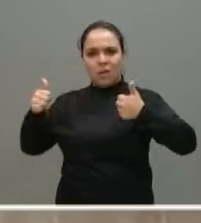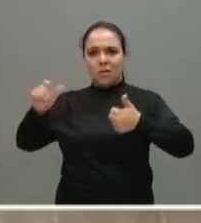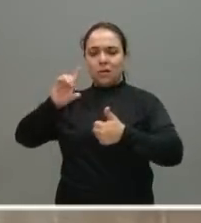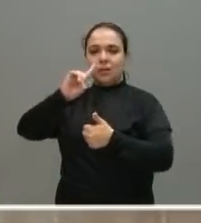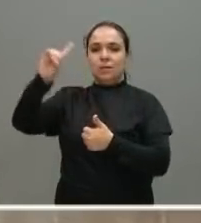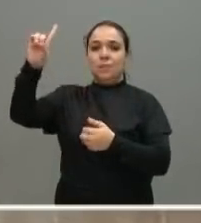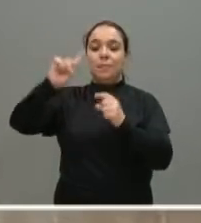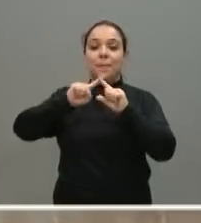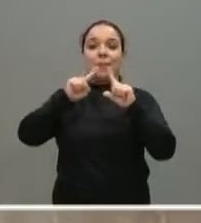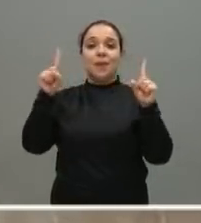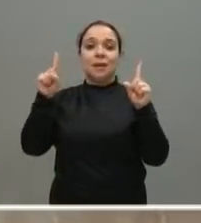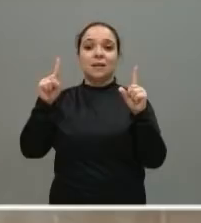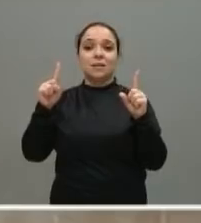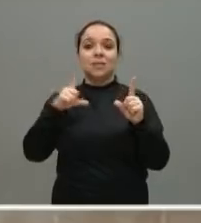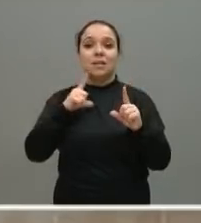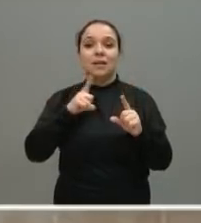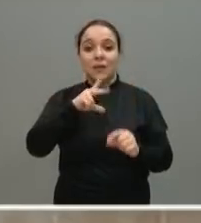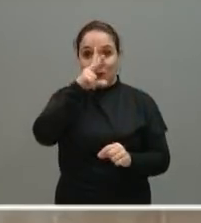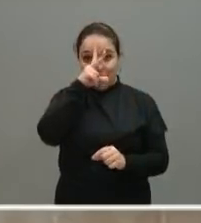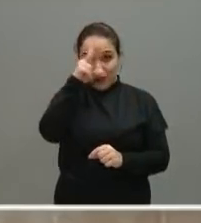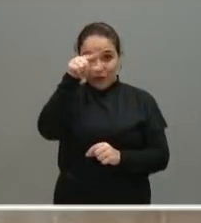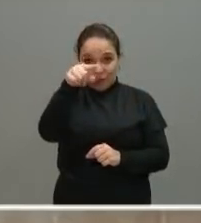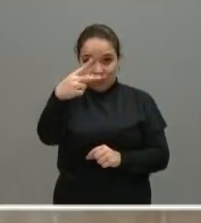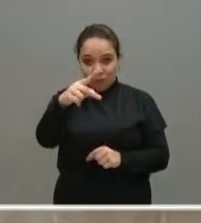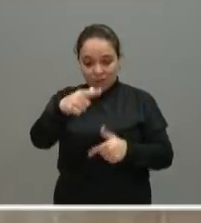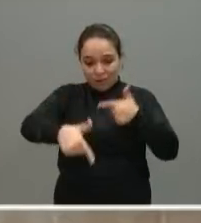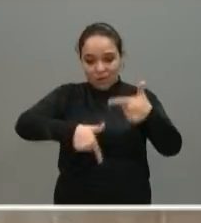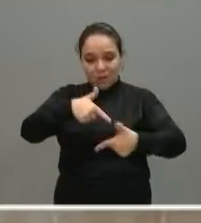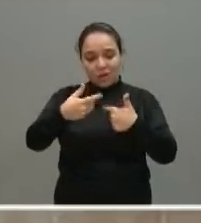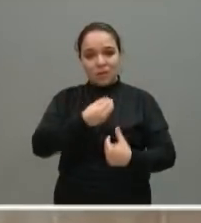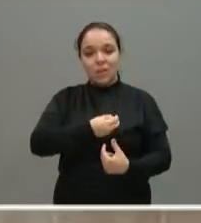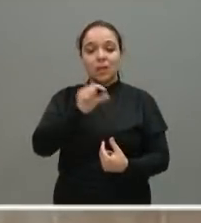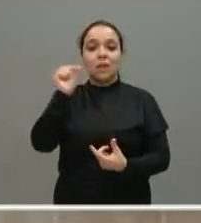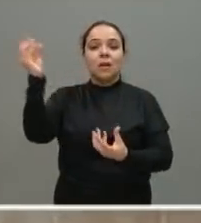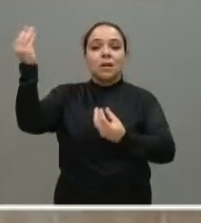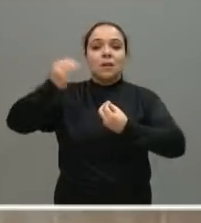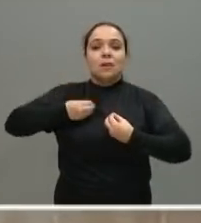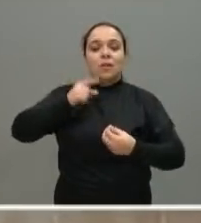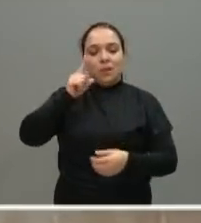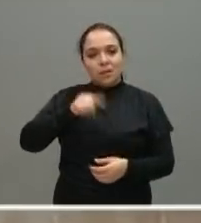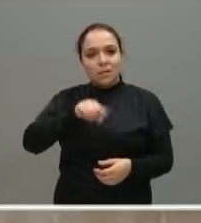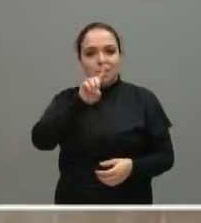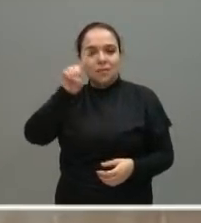texto, até a força que você tem para trabalhar, quem te deu foi Deus.